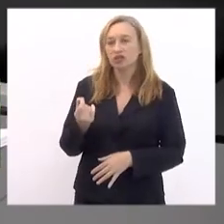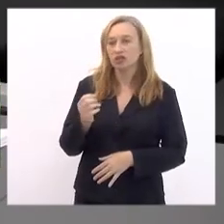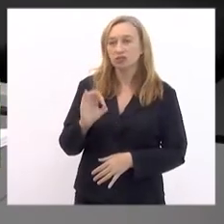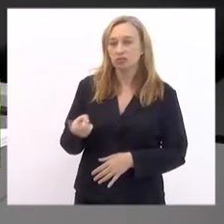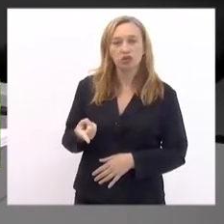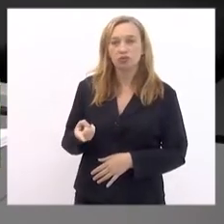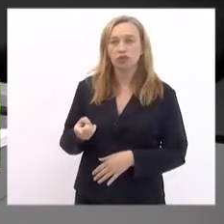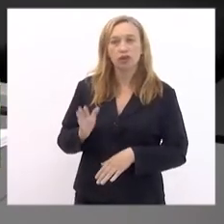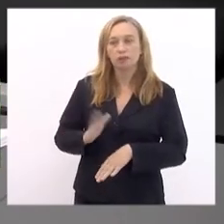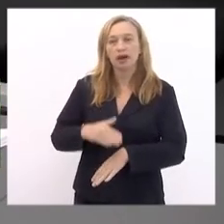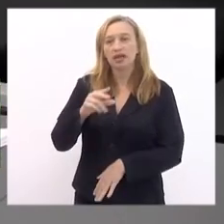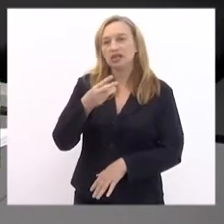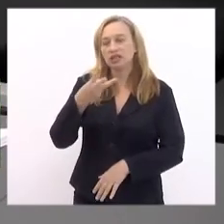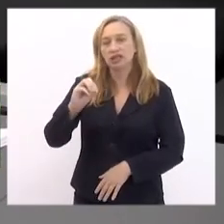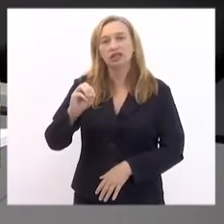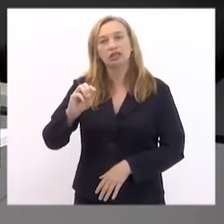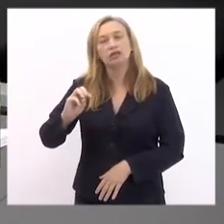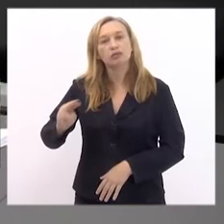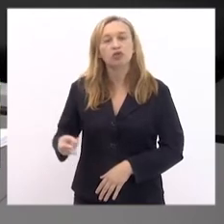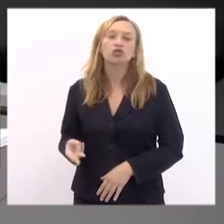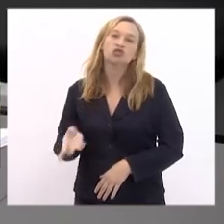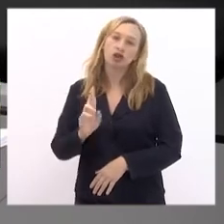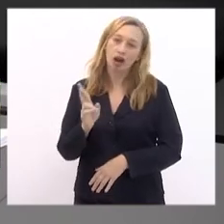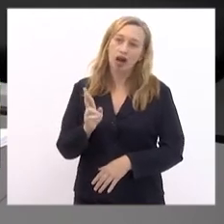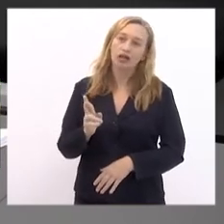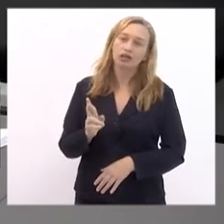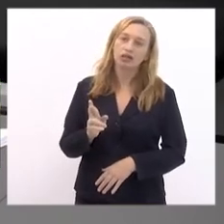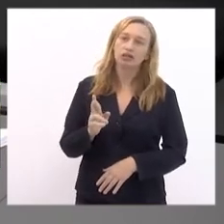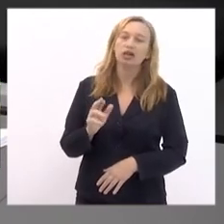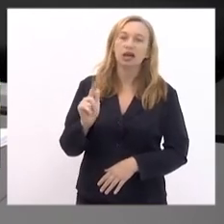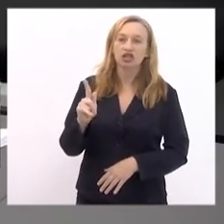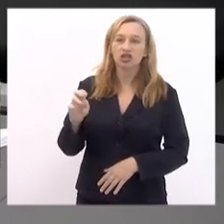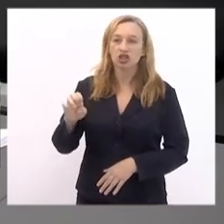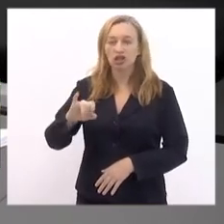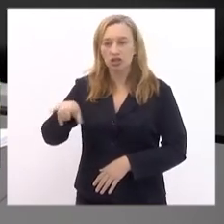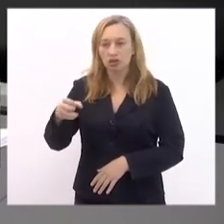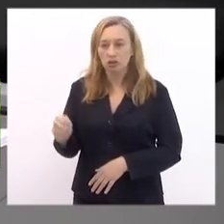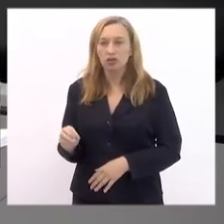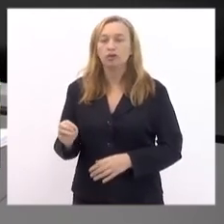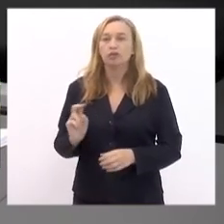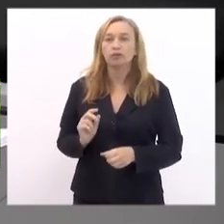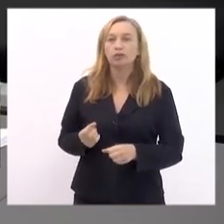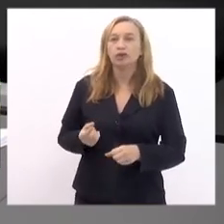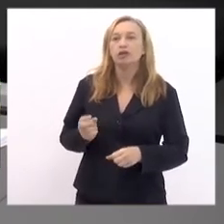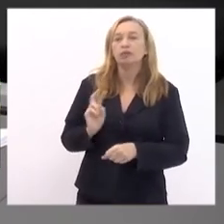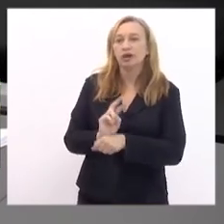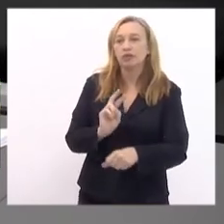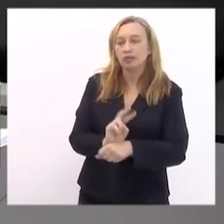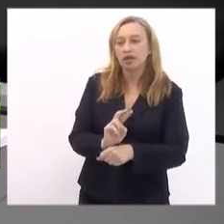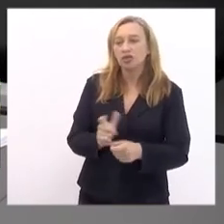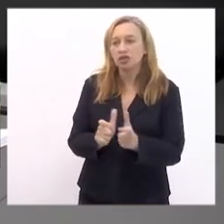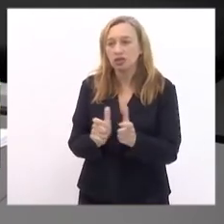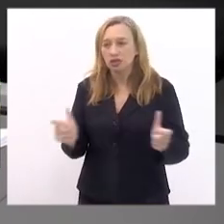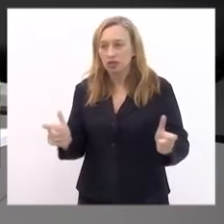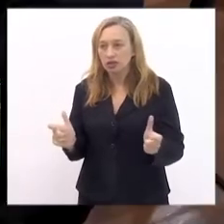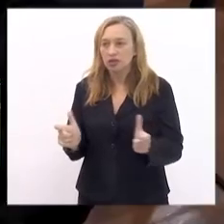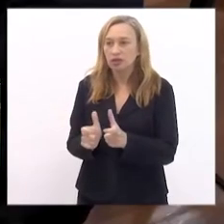teto máximo até R$30 milhões, que é o teto da AgeRio para empréstimos para médias e grandes empresas.